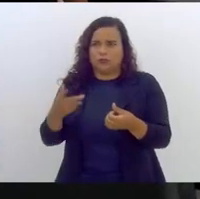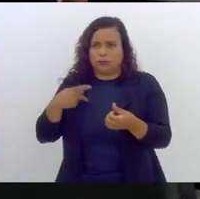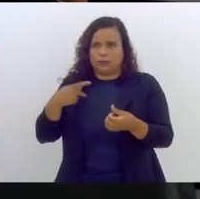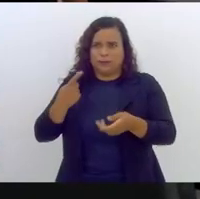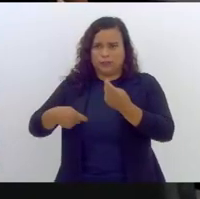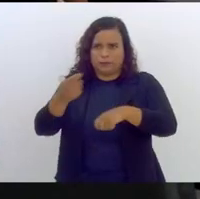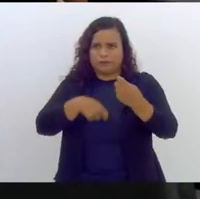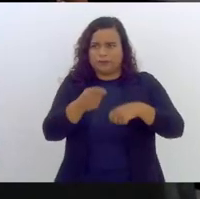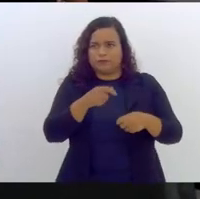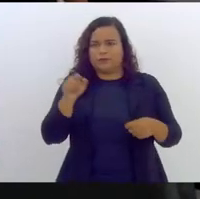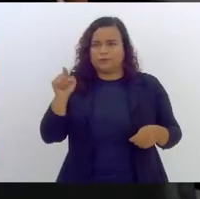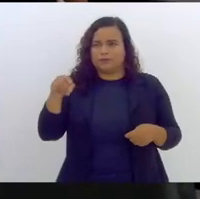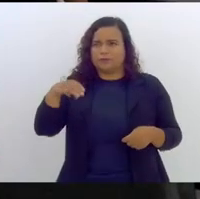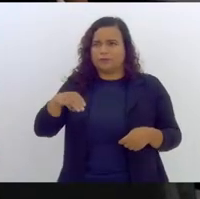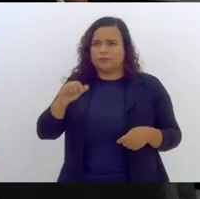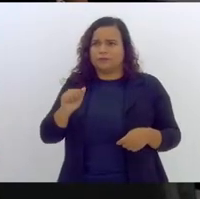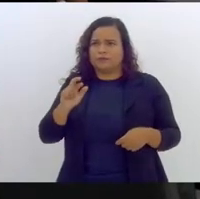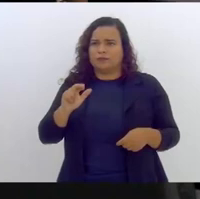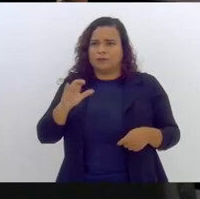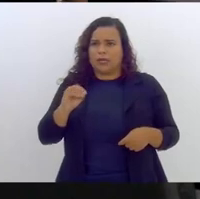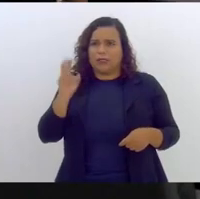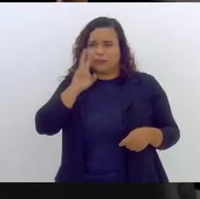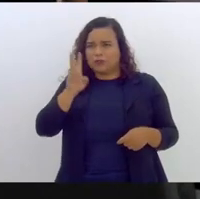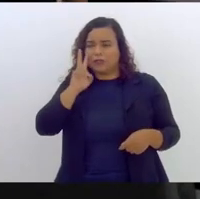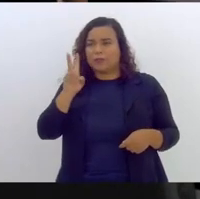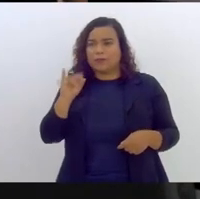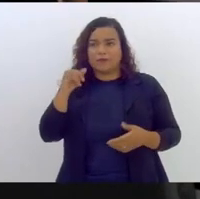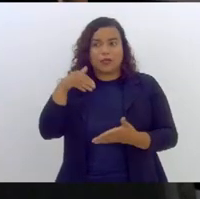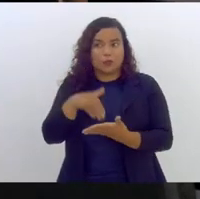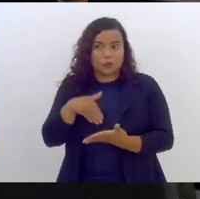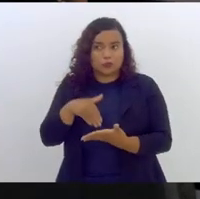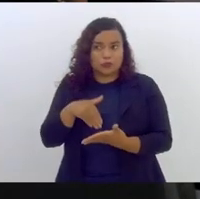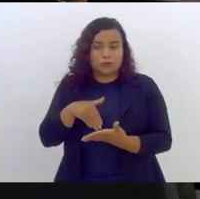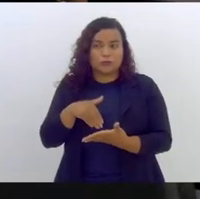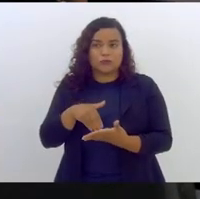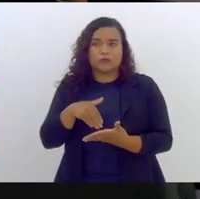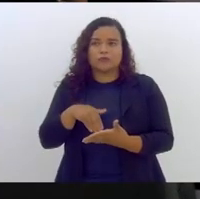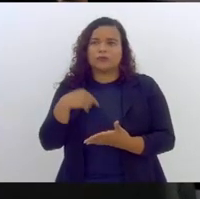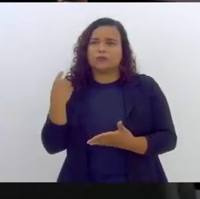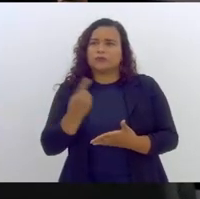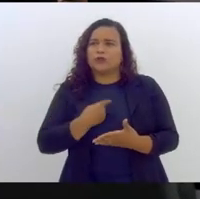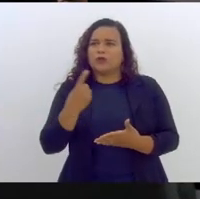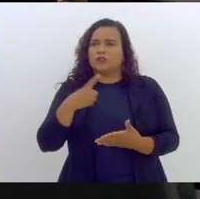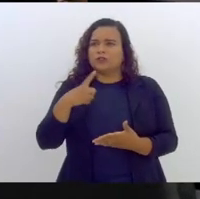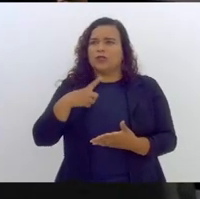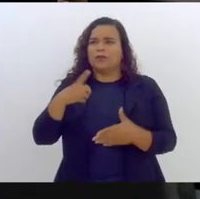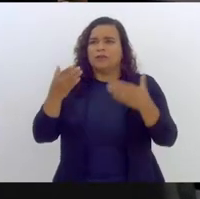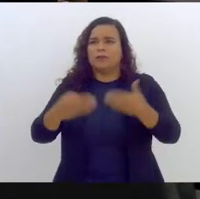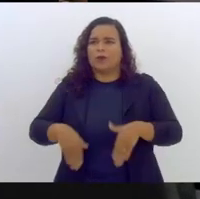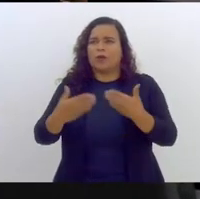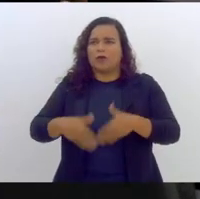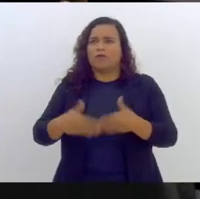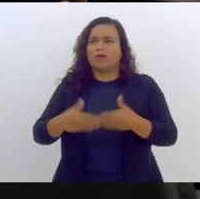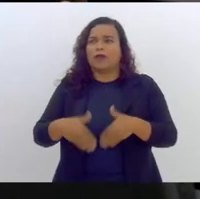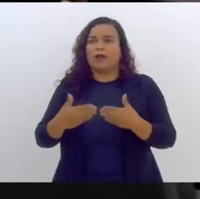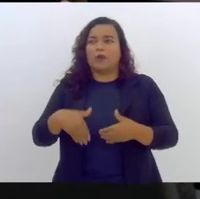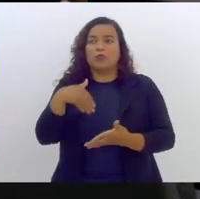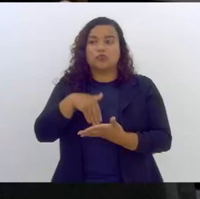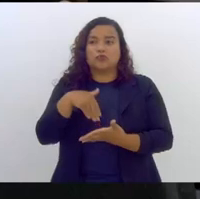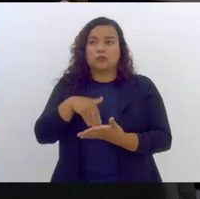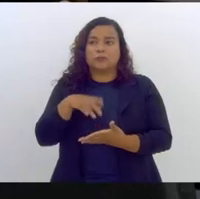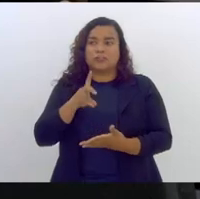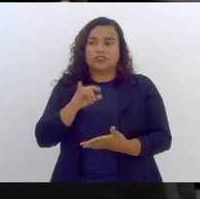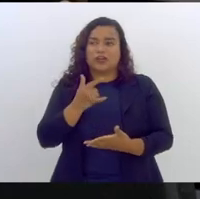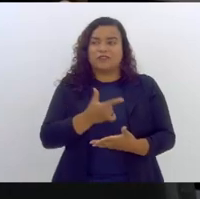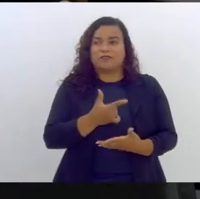Márcio Garcia Vai se lembrar disso no último no último concurso a gente teve a última prova de conhecimento no dia